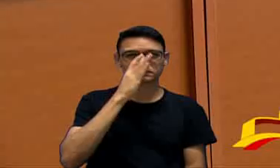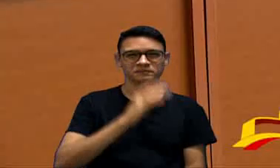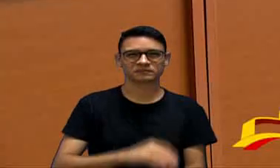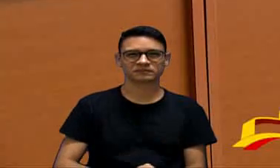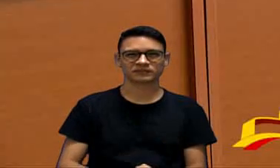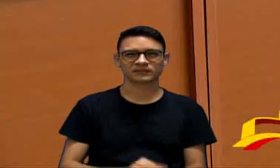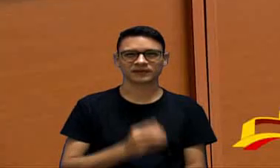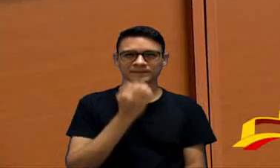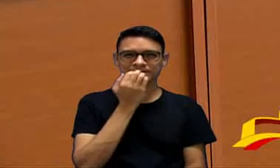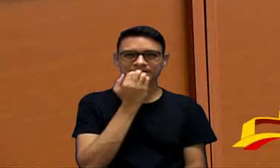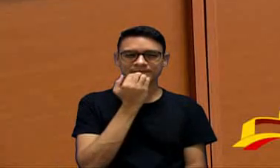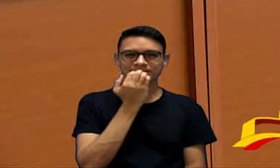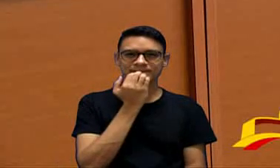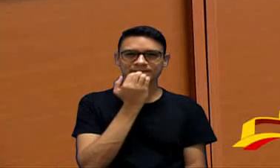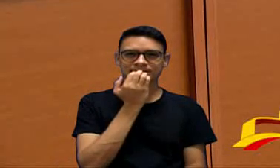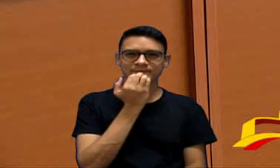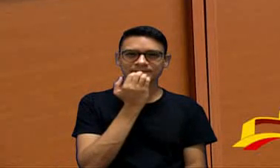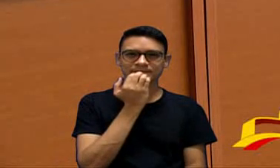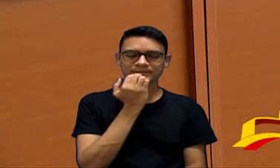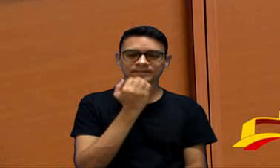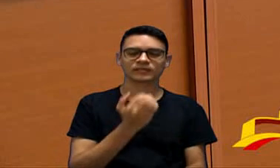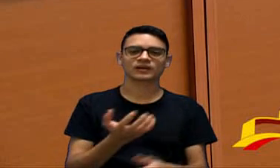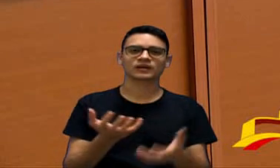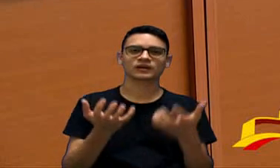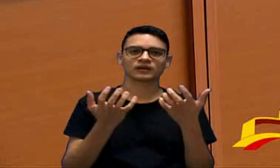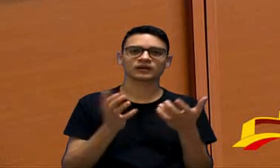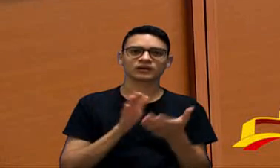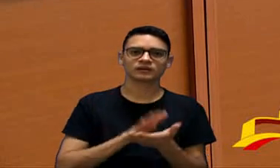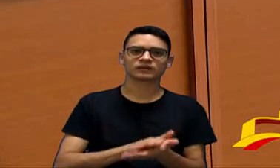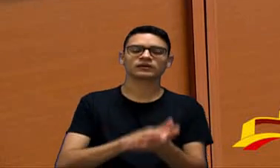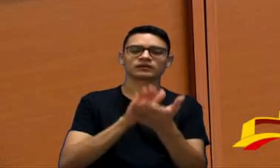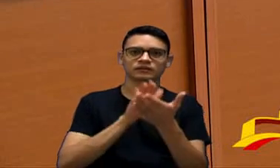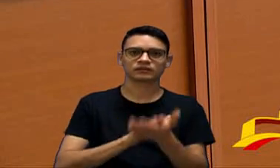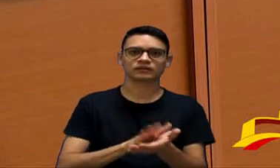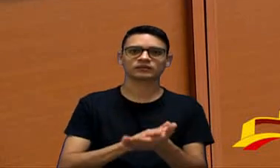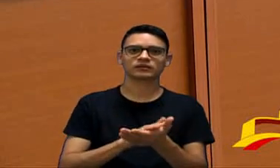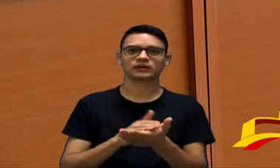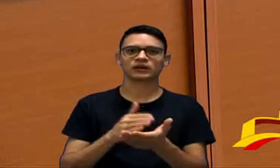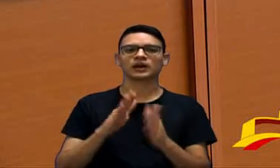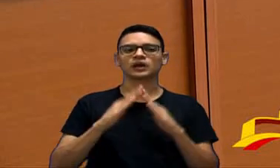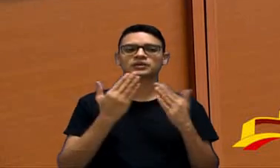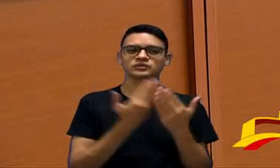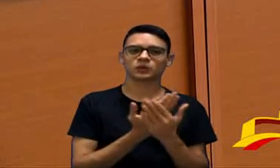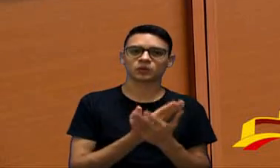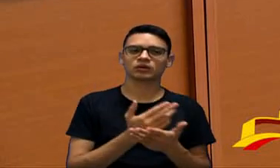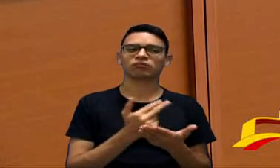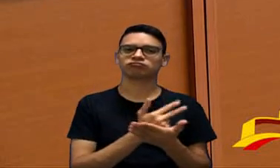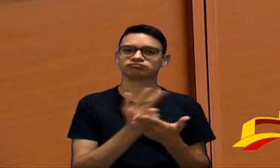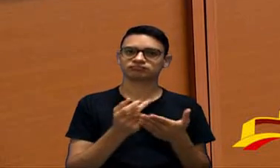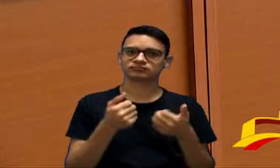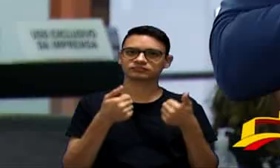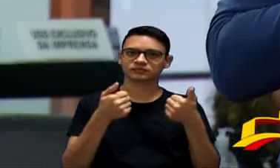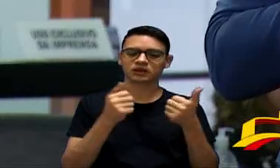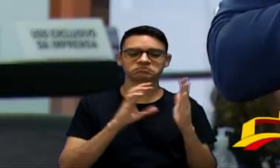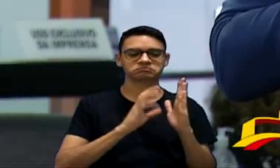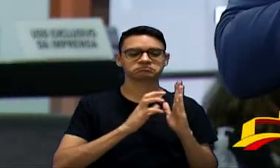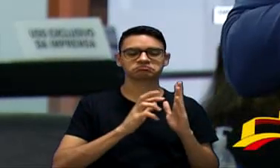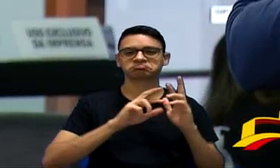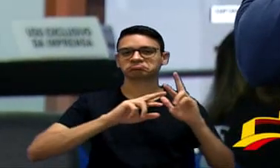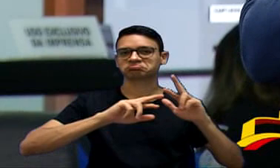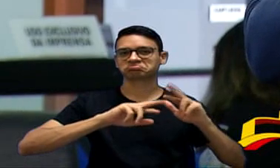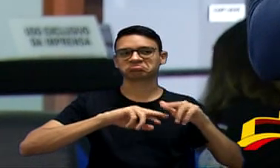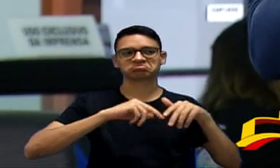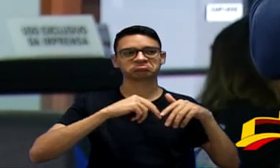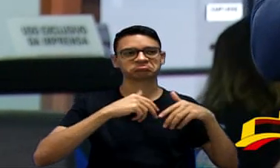Cláudio, quero dar os parabéns, Yara. Nós temos que oferecer, seja escola de qualidade. Independente de partido, quando se reúne